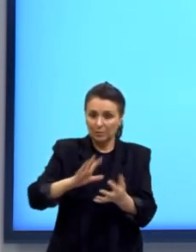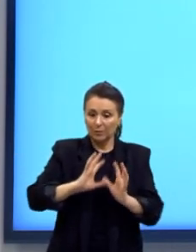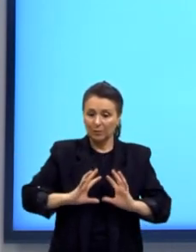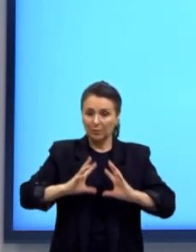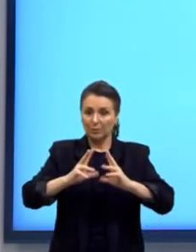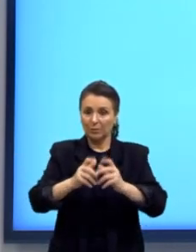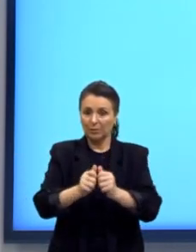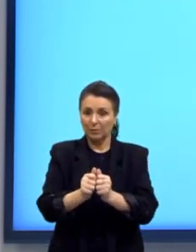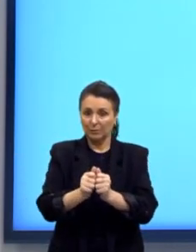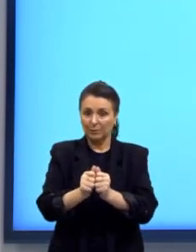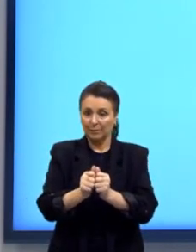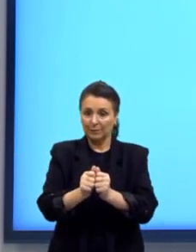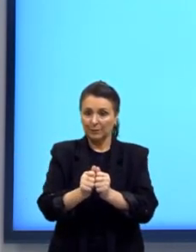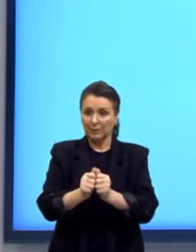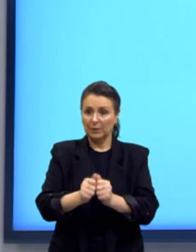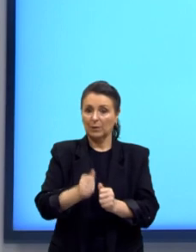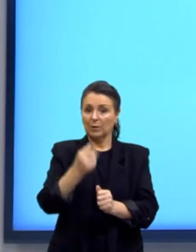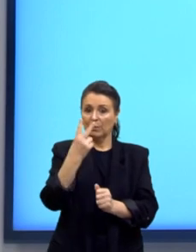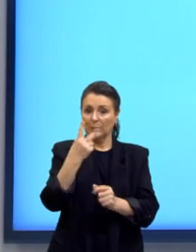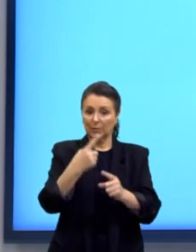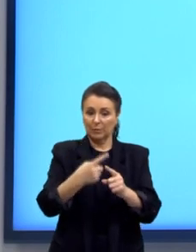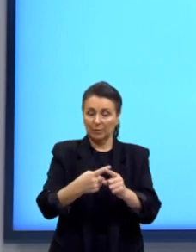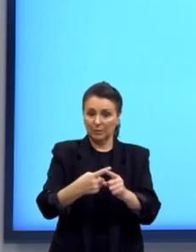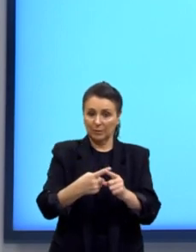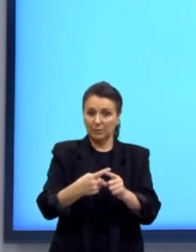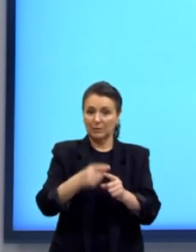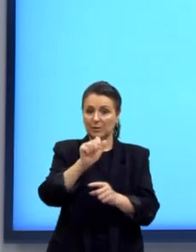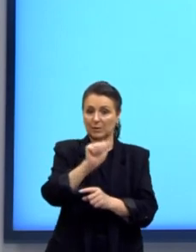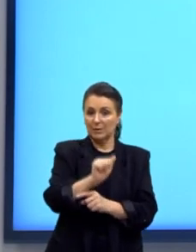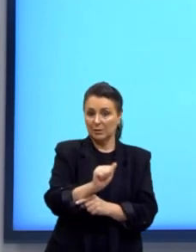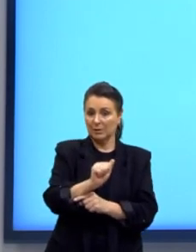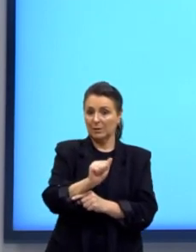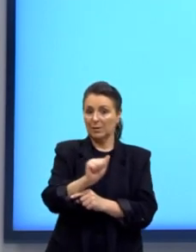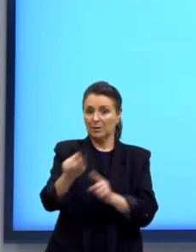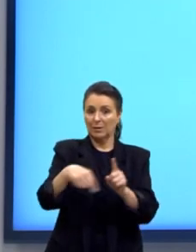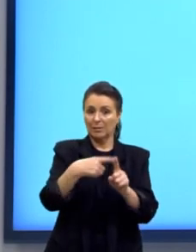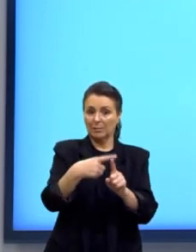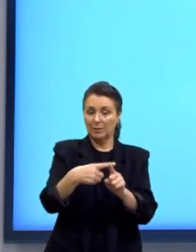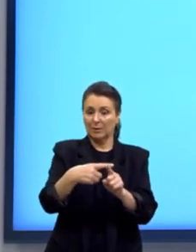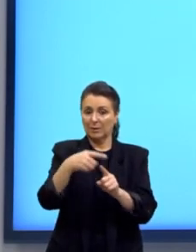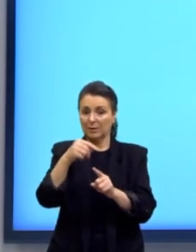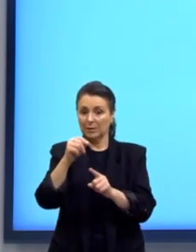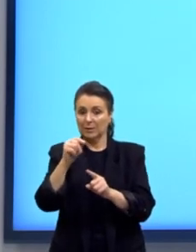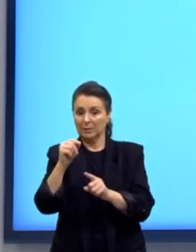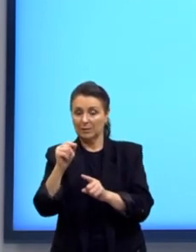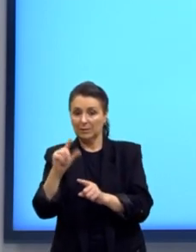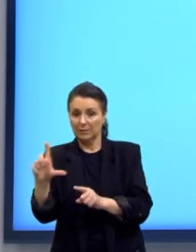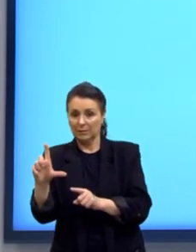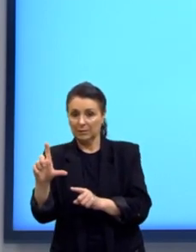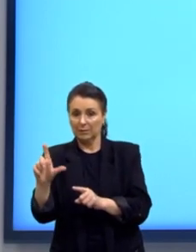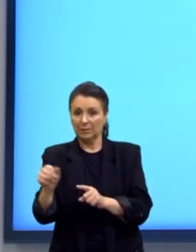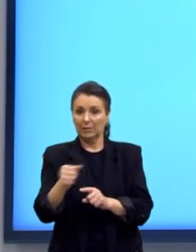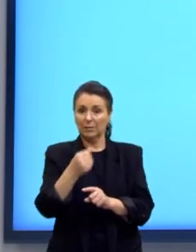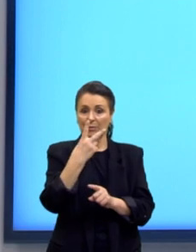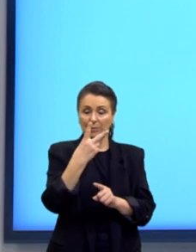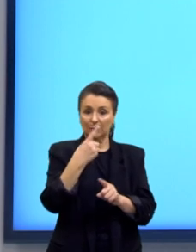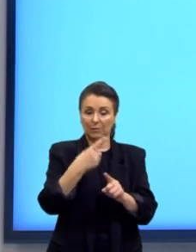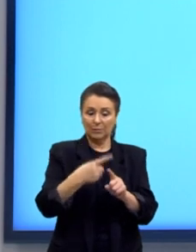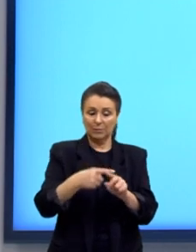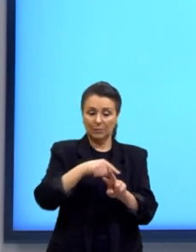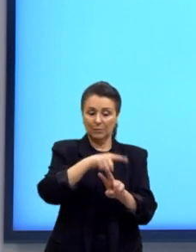então nós tínhamos duas vezes a área da base mas a área lateral portanto duas